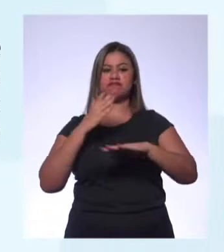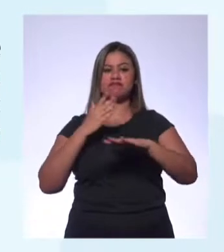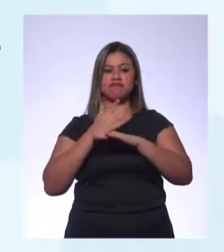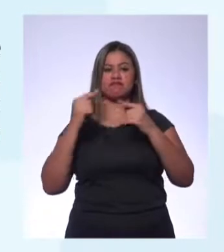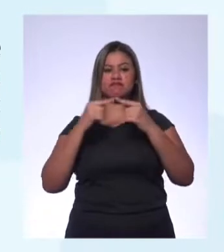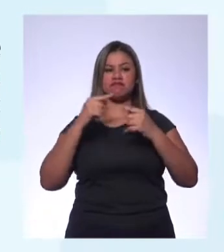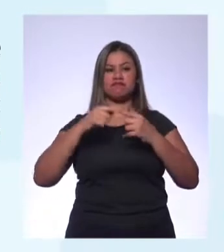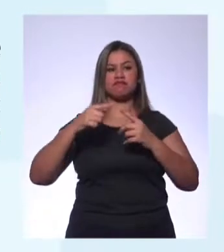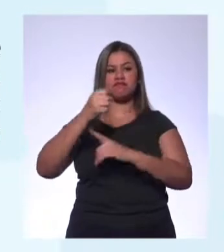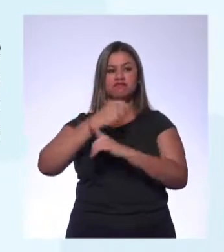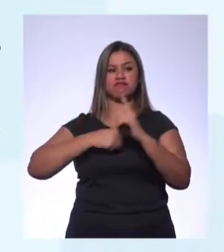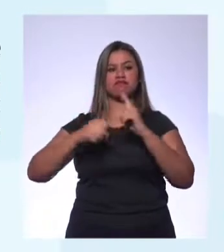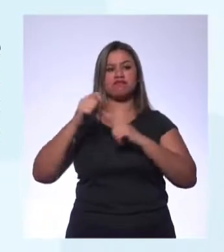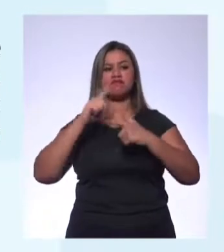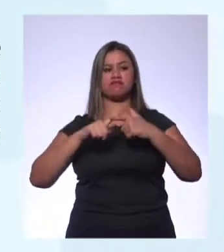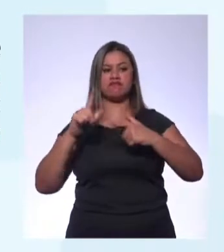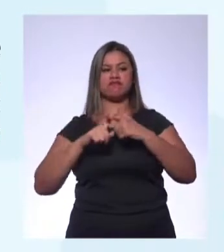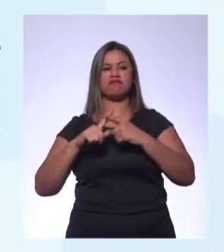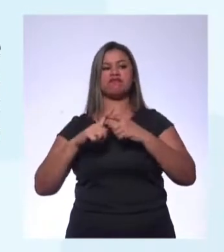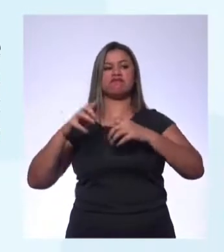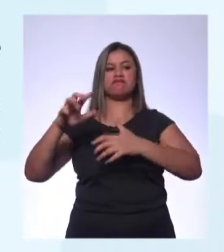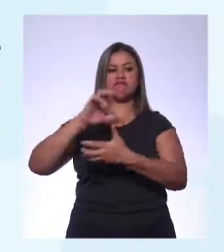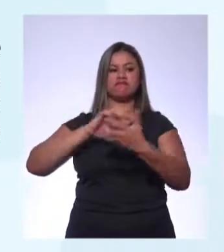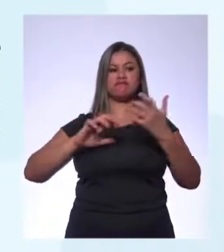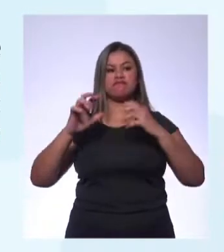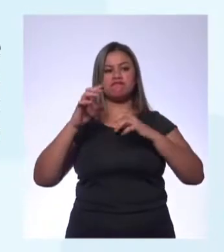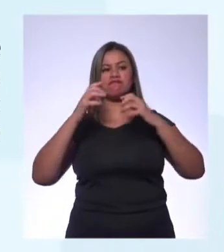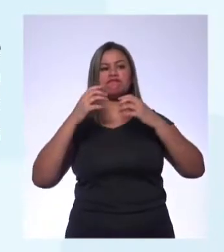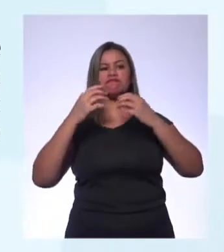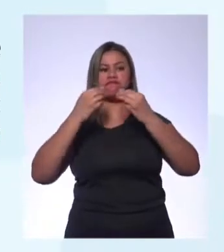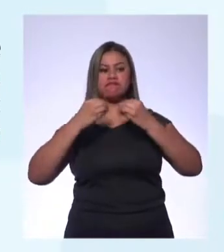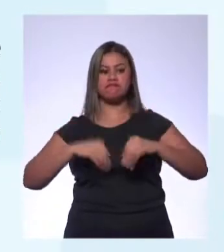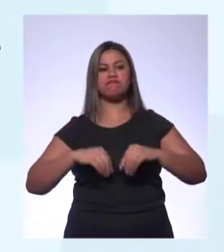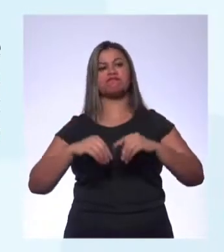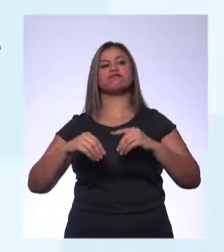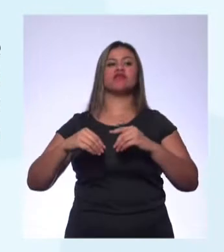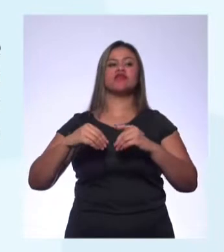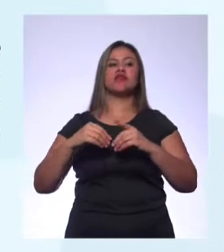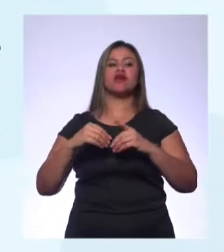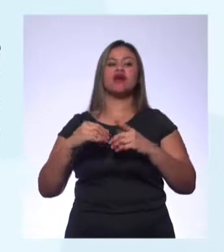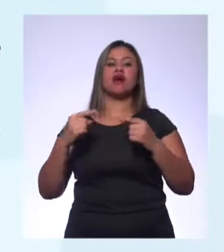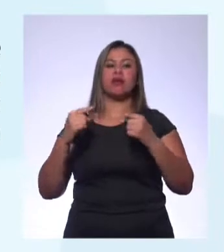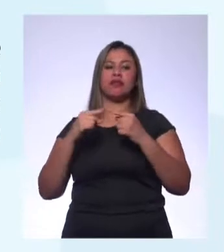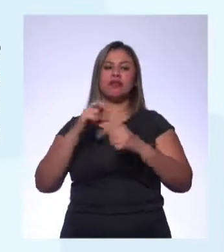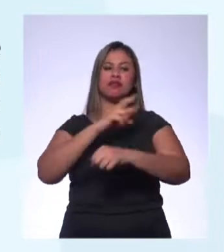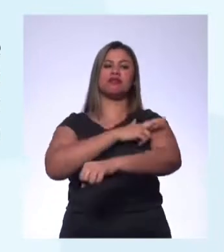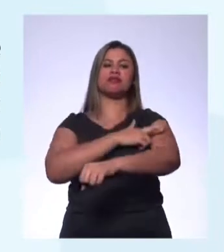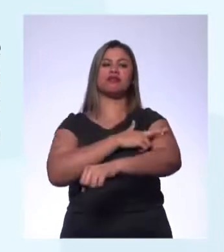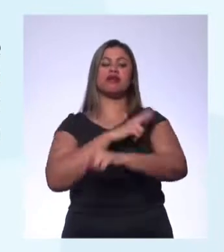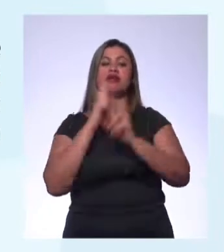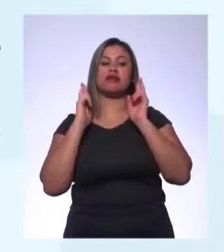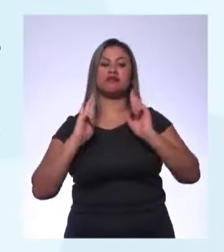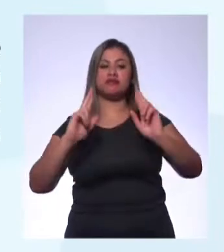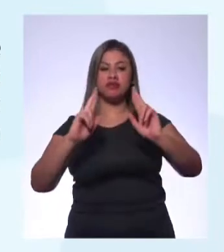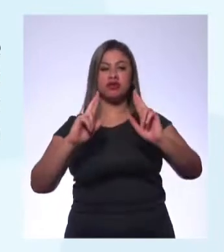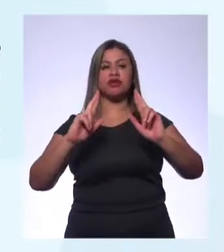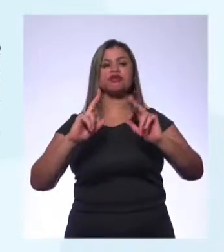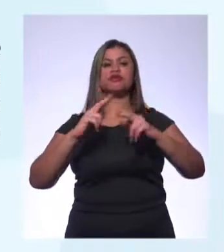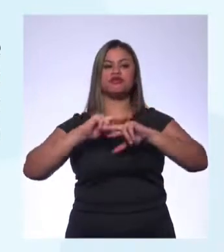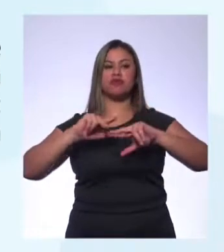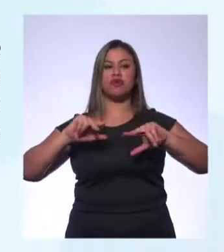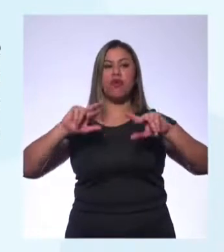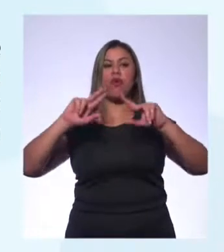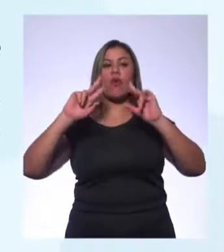em conflitos sociais e crises institucionais que respeitem os valores humanos e a diversidade